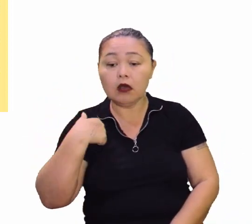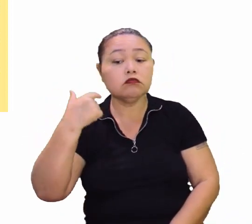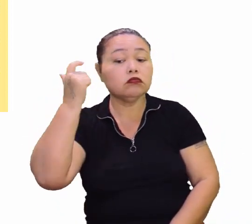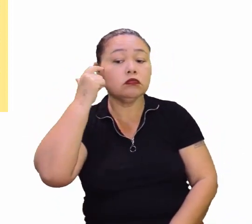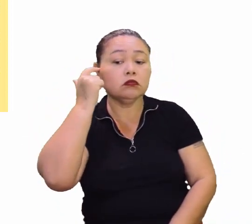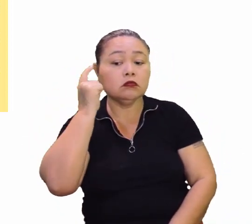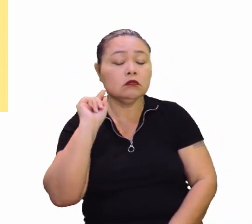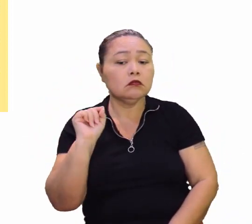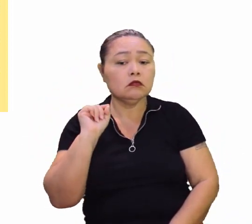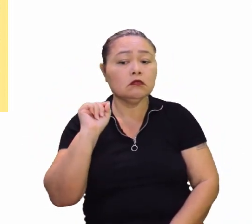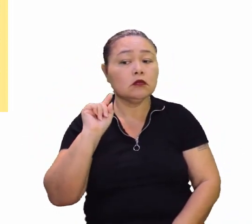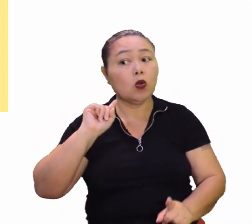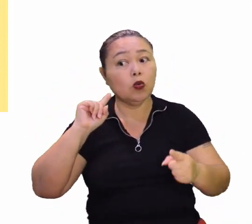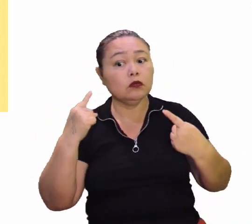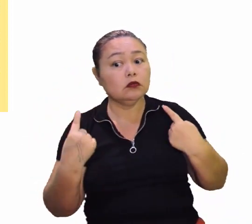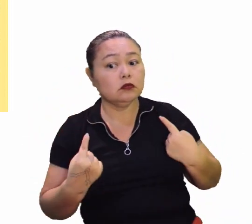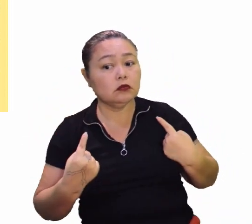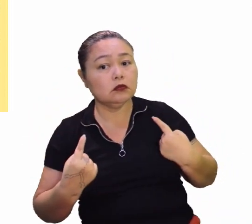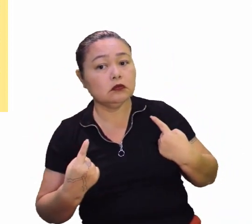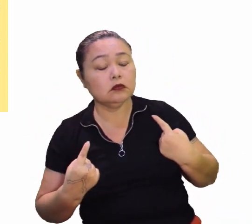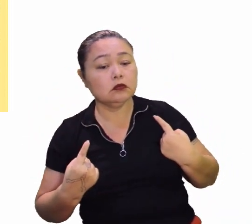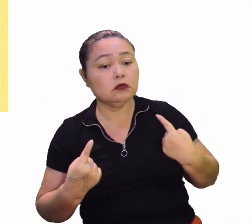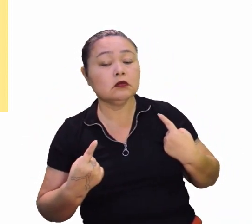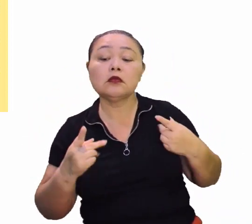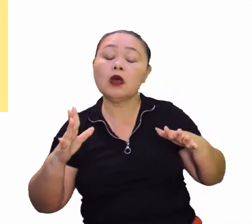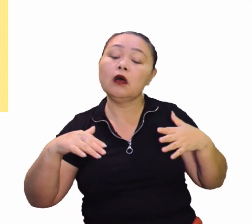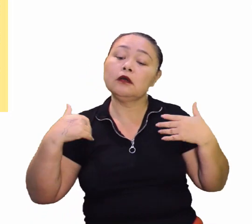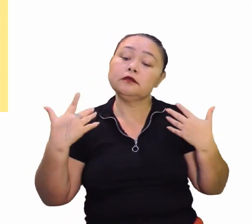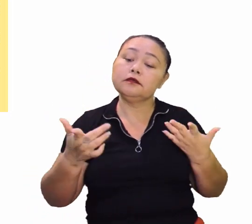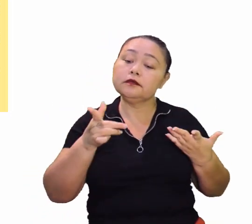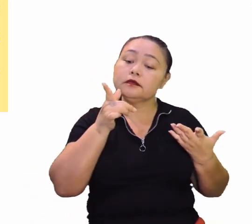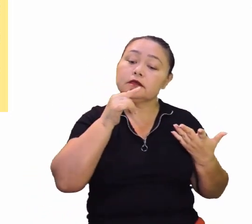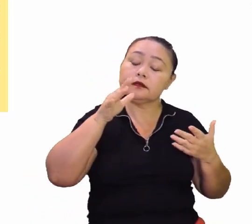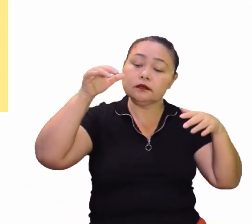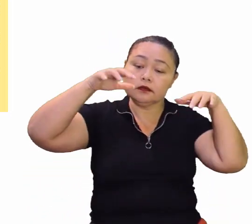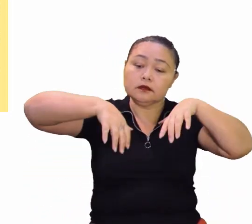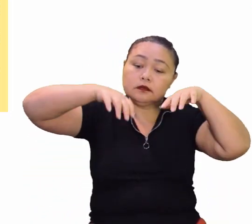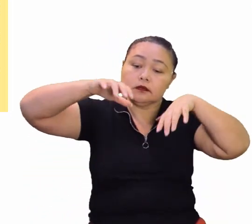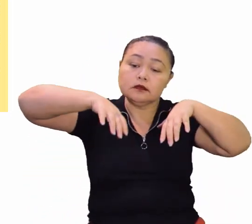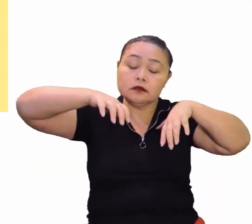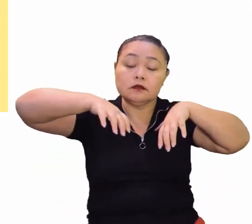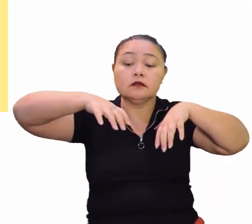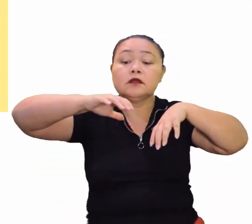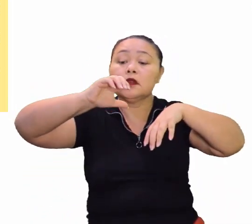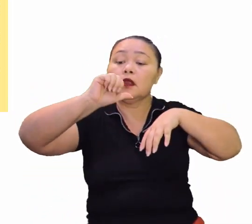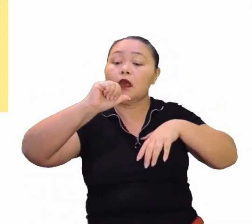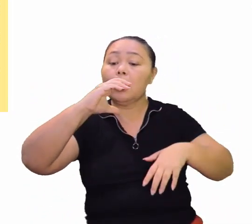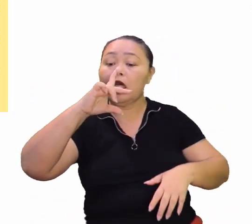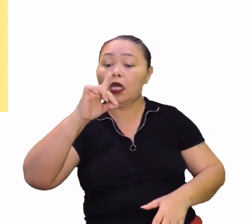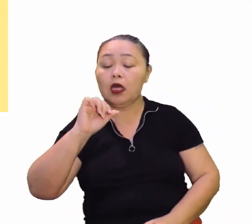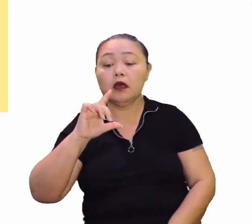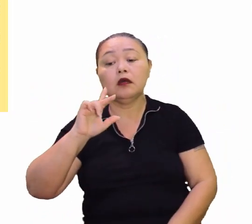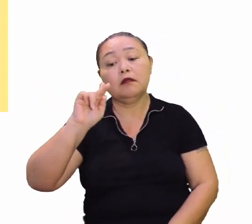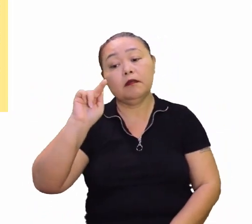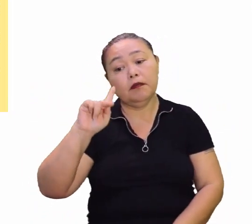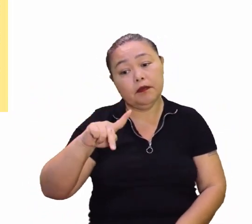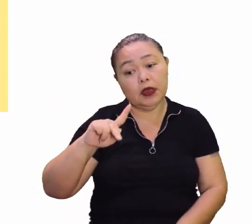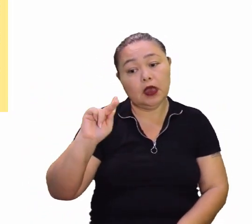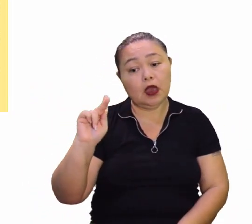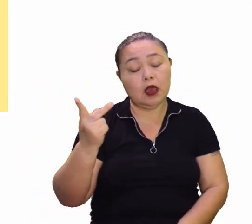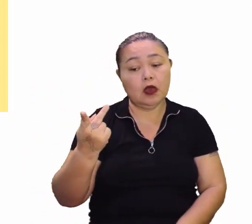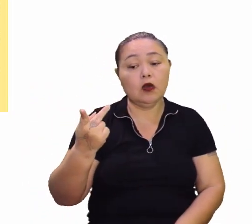tem que pensar ao contrário. Quando a água da chuva está mais ácida, isso quer dizer que o